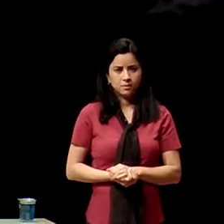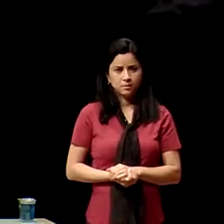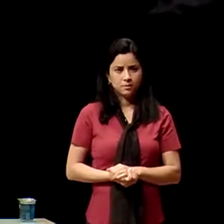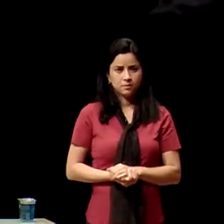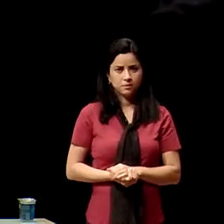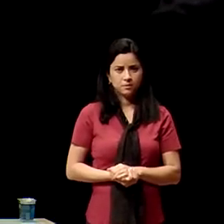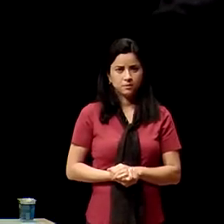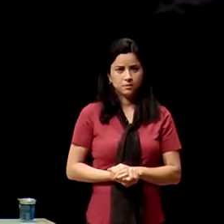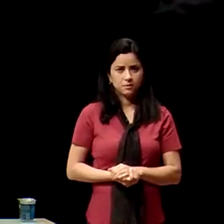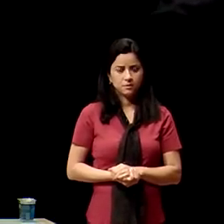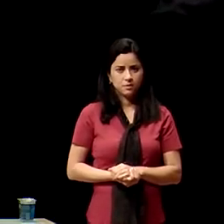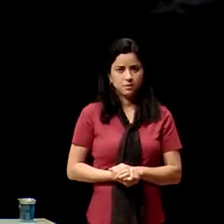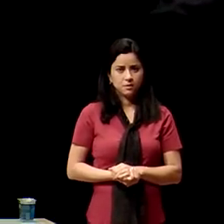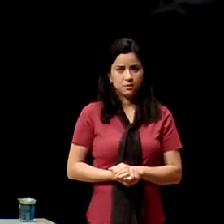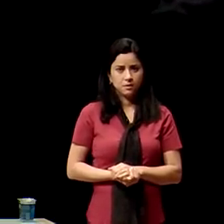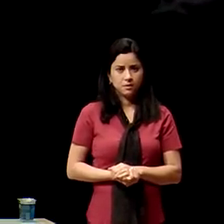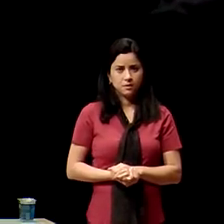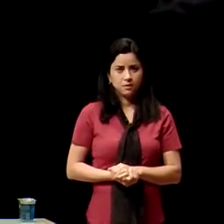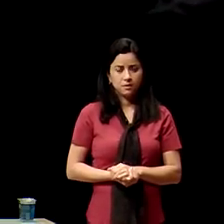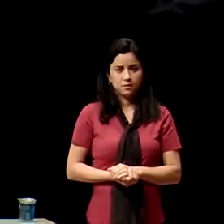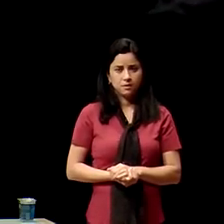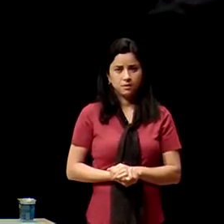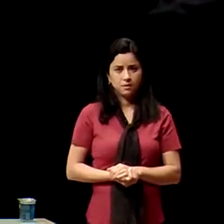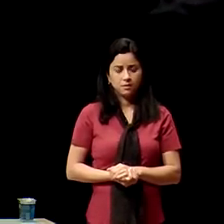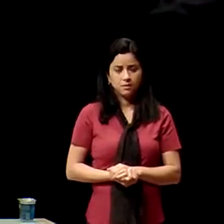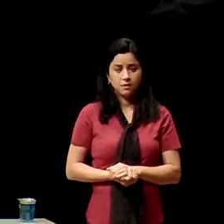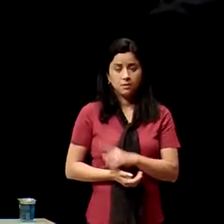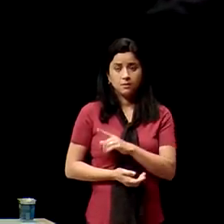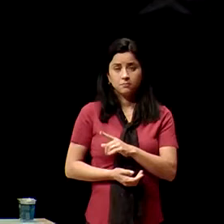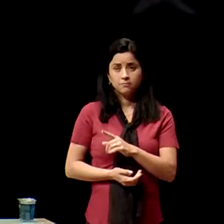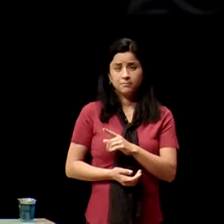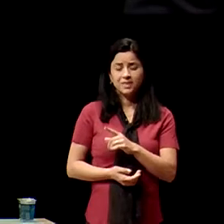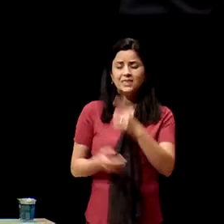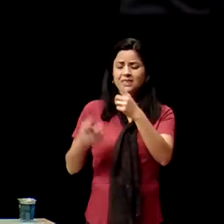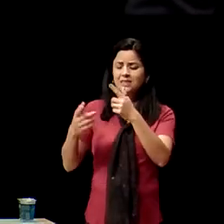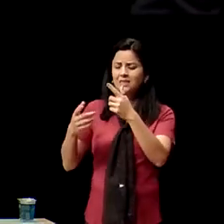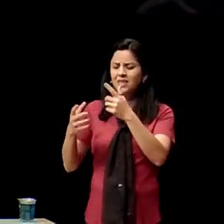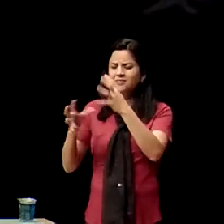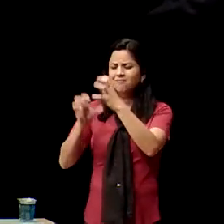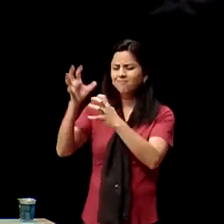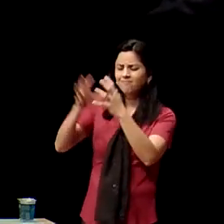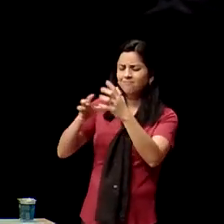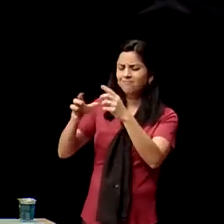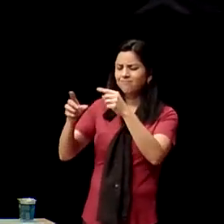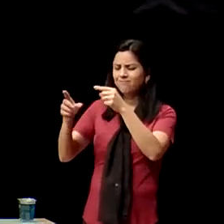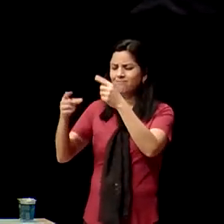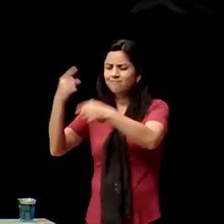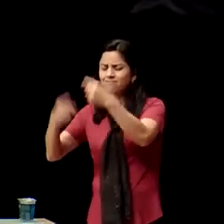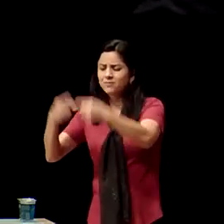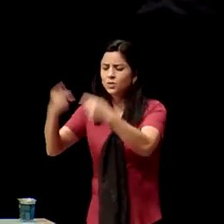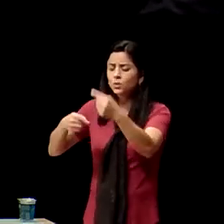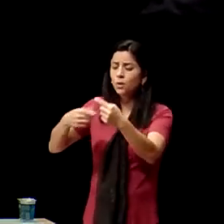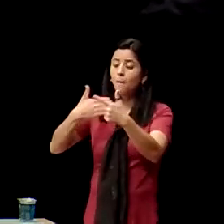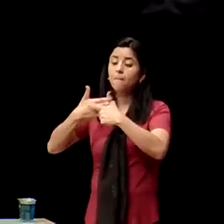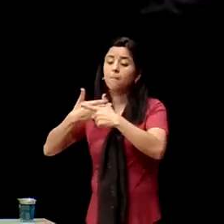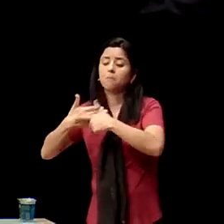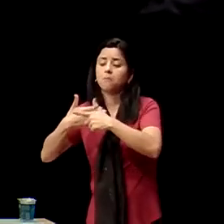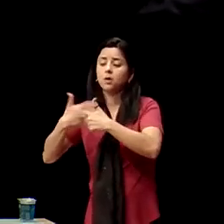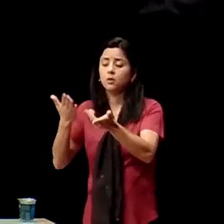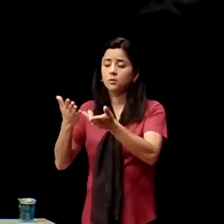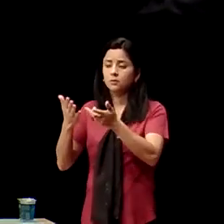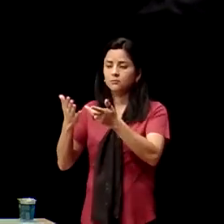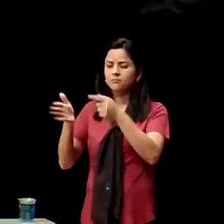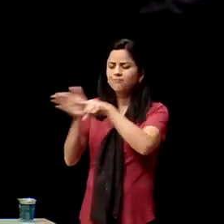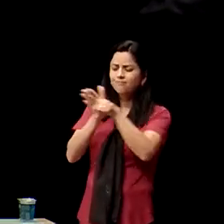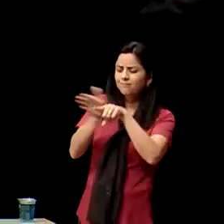its mission and its questioning. Competindo sobre a sua missão, seu papel, esse